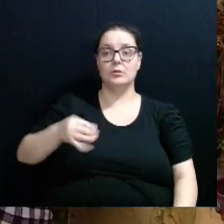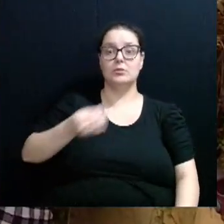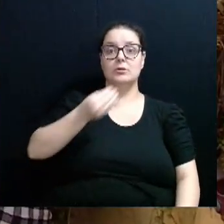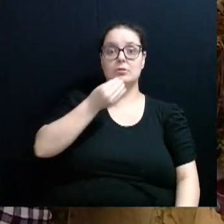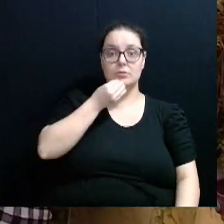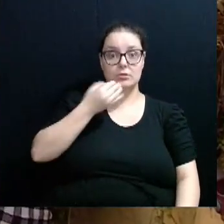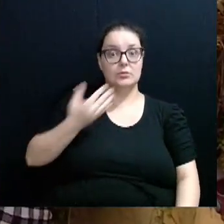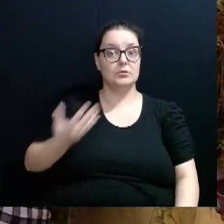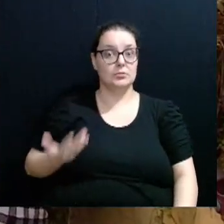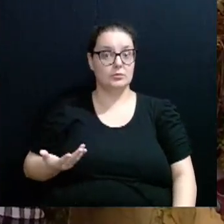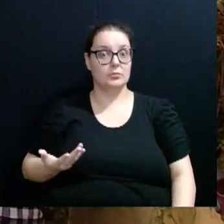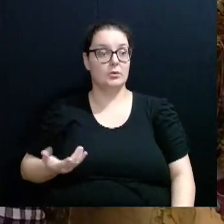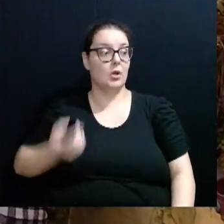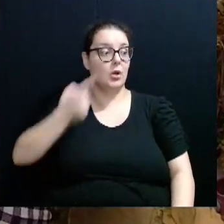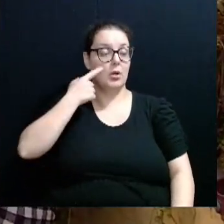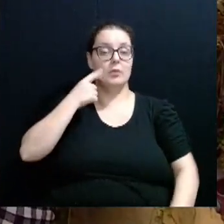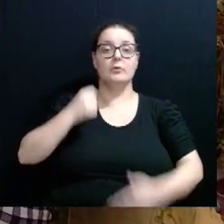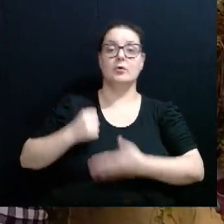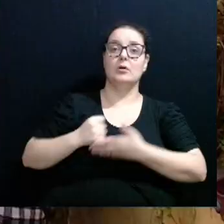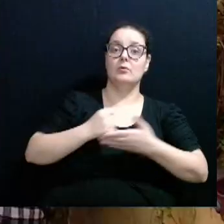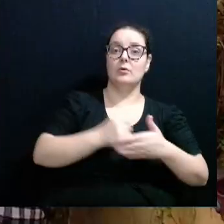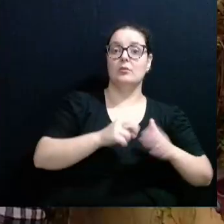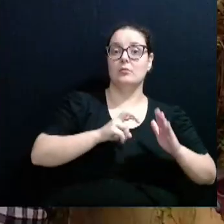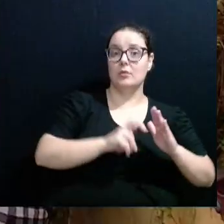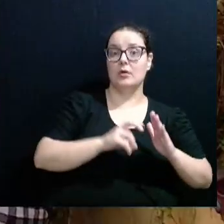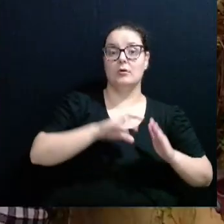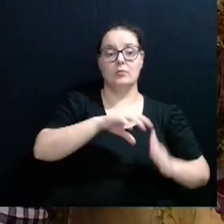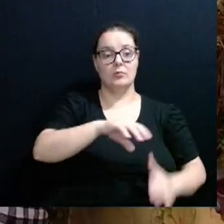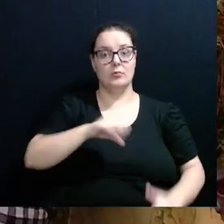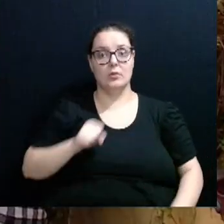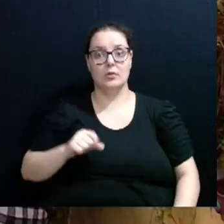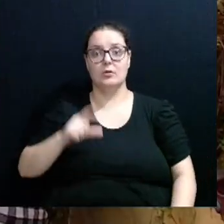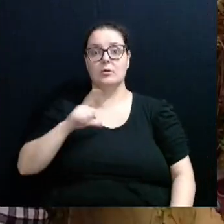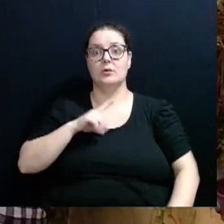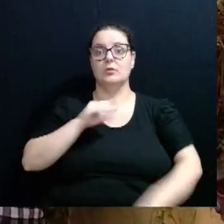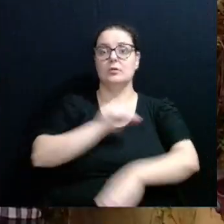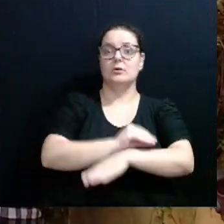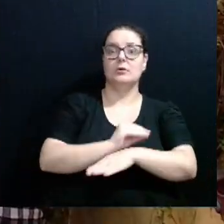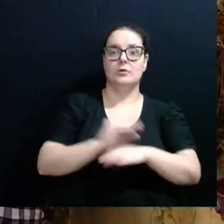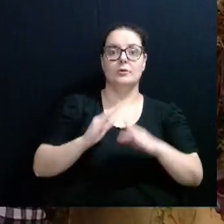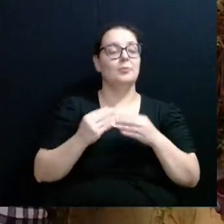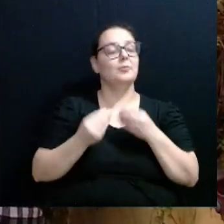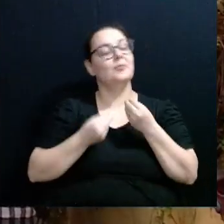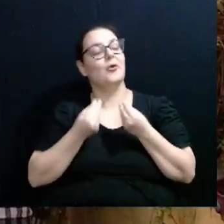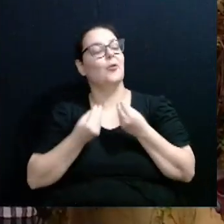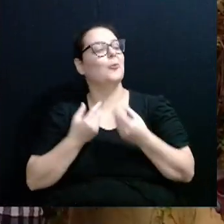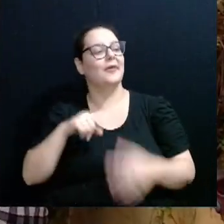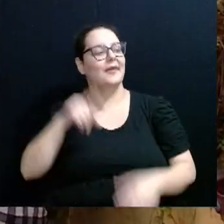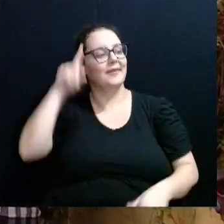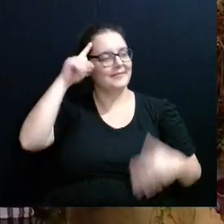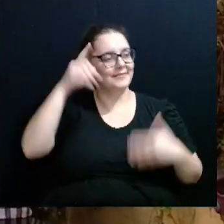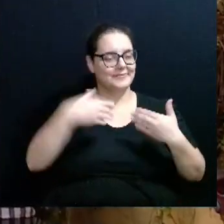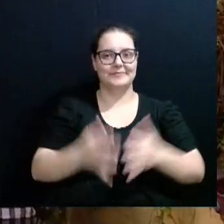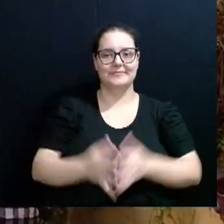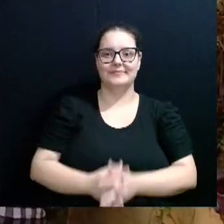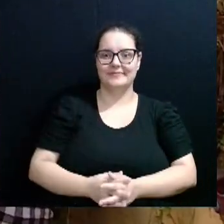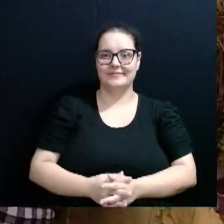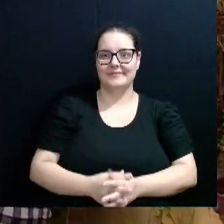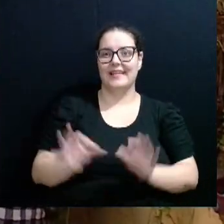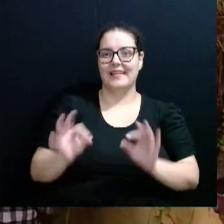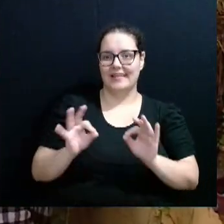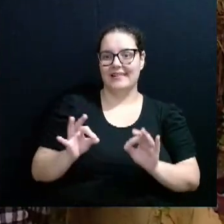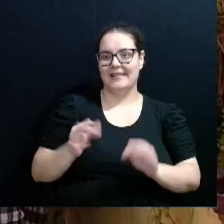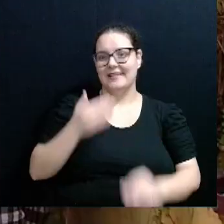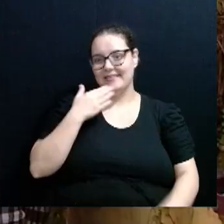olha, eu vou levar meu filho na creche, eu vou buscar, eu tenho que cuidar da casa. Me conta um pouquinho dessa rotina. Nada melhor do que ter uma autonomia, né,